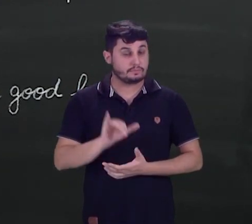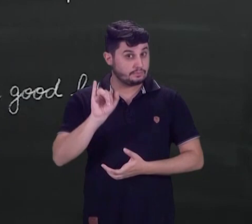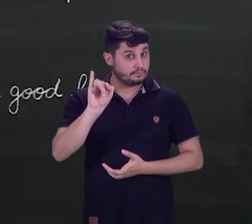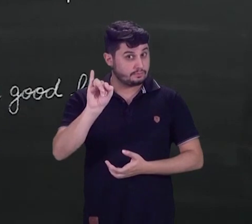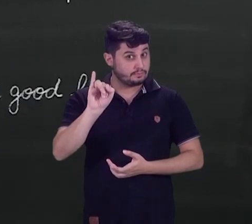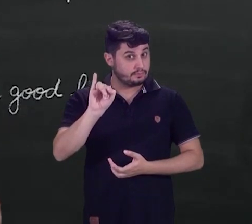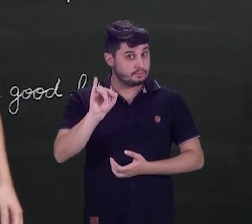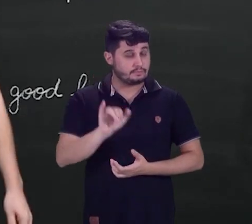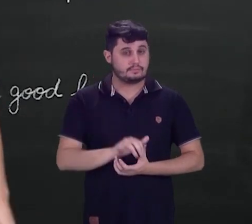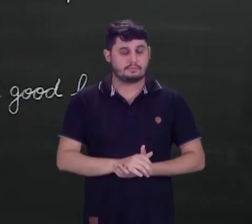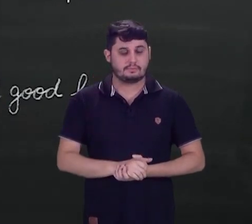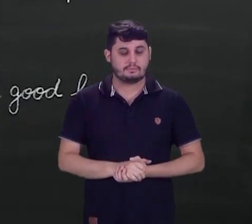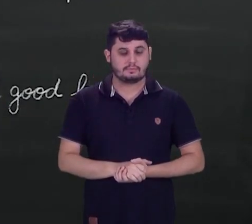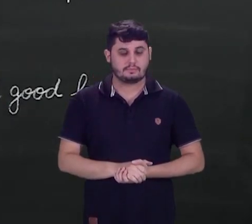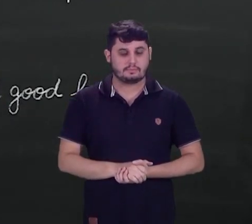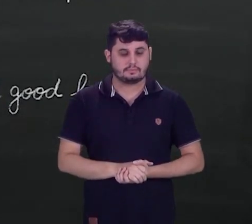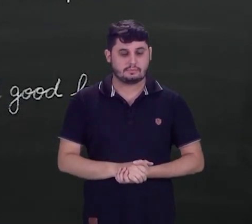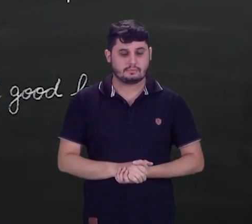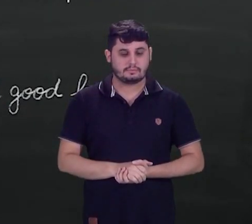I,